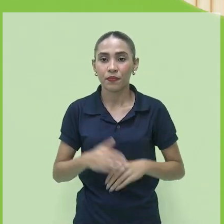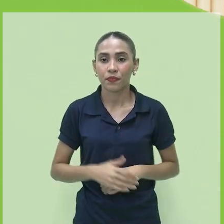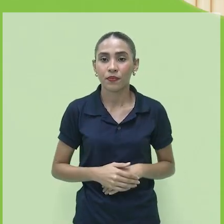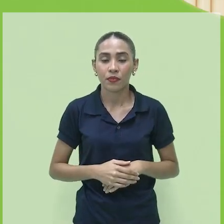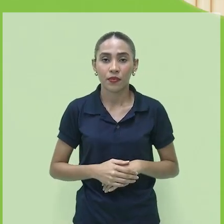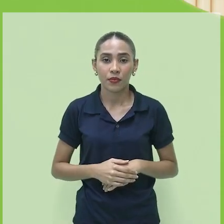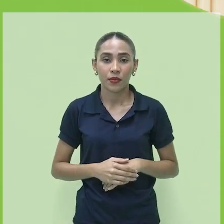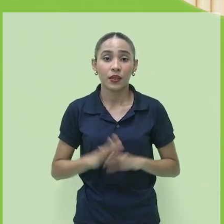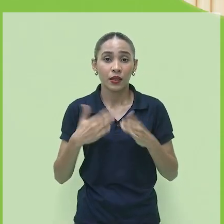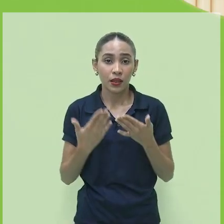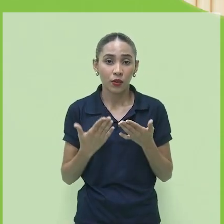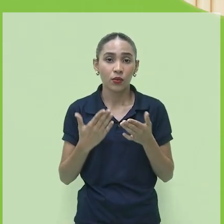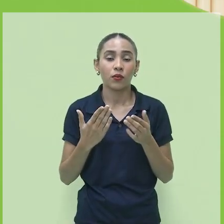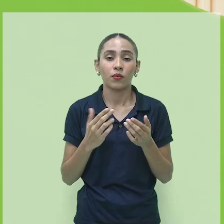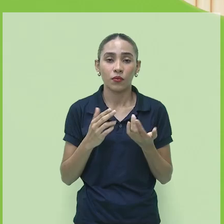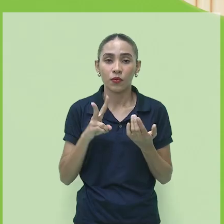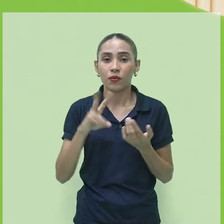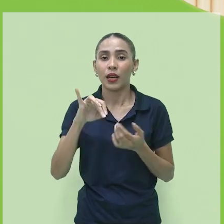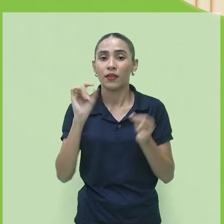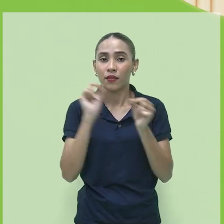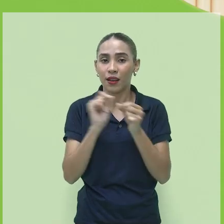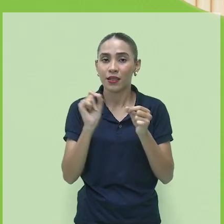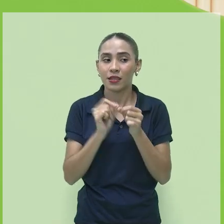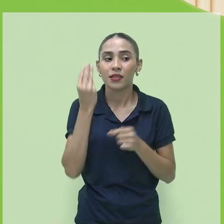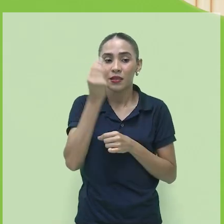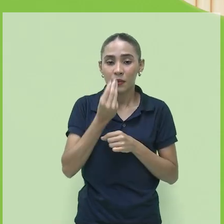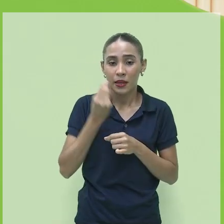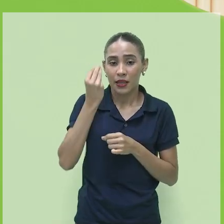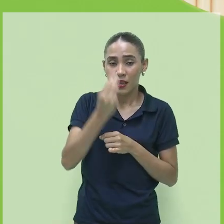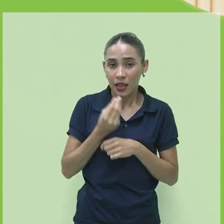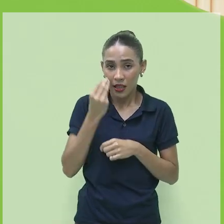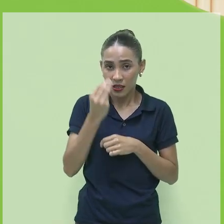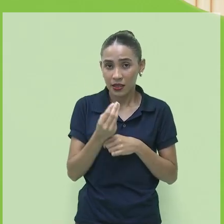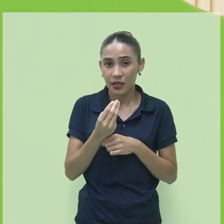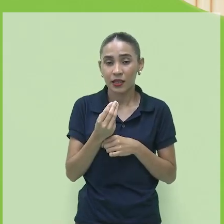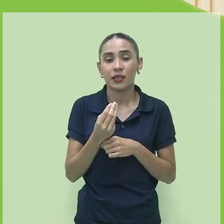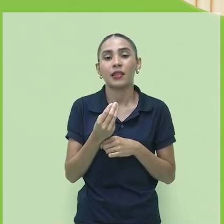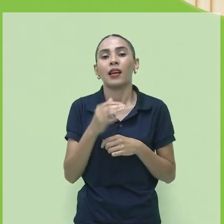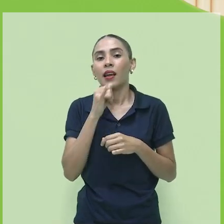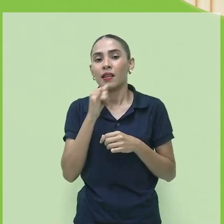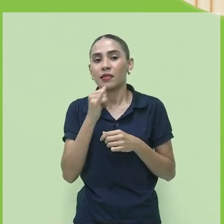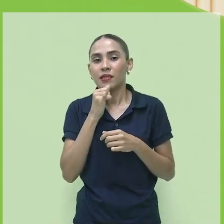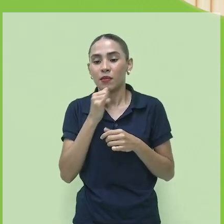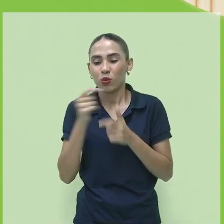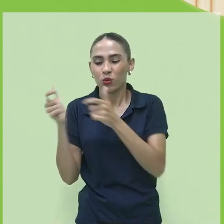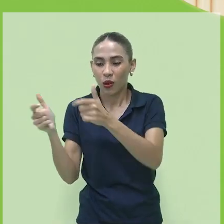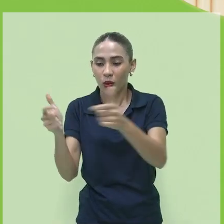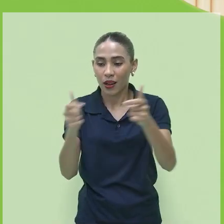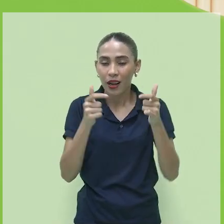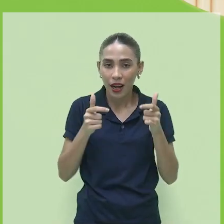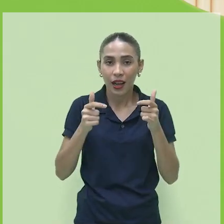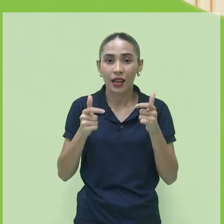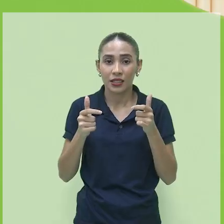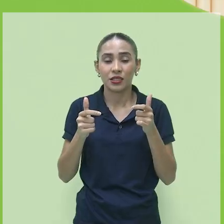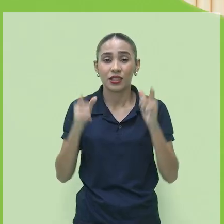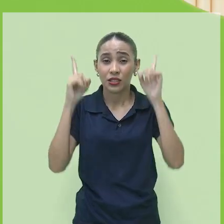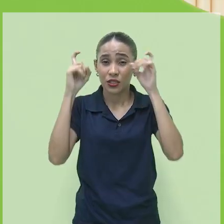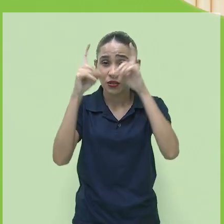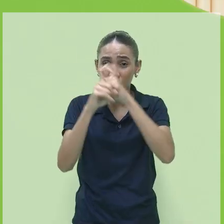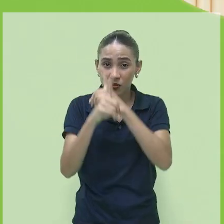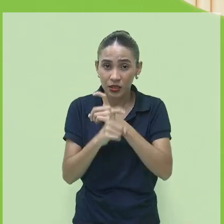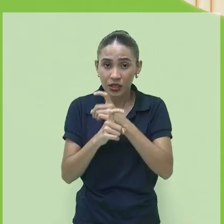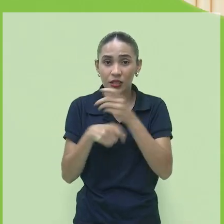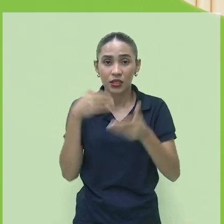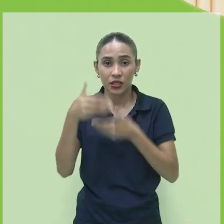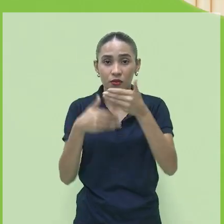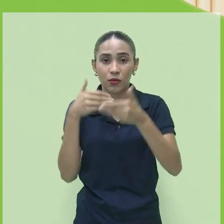desenvolver. Né? Então, eles vão fazer esses experimentos simulando esses locais que são chamados de locais